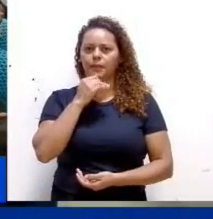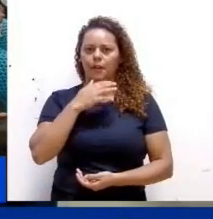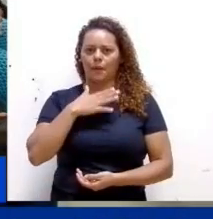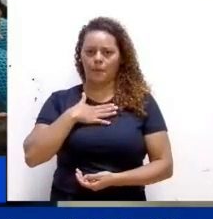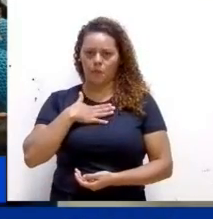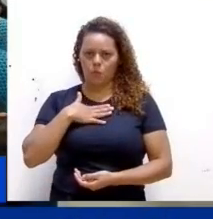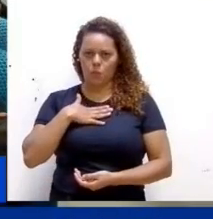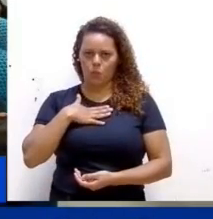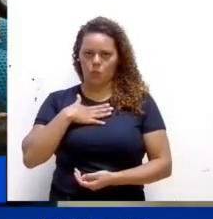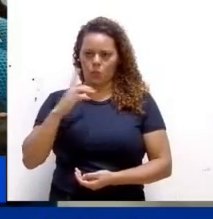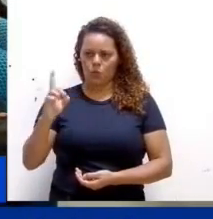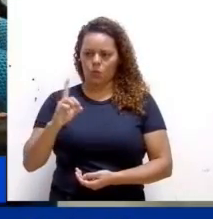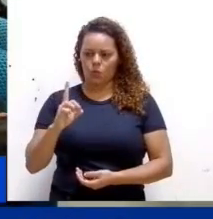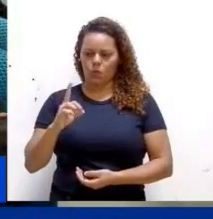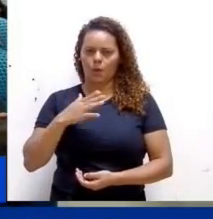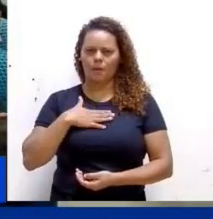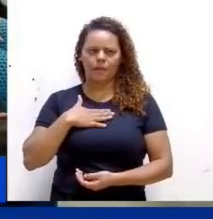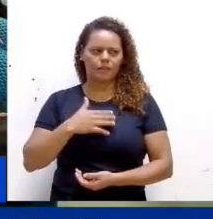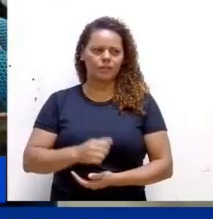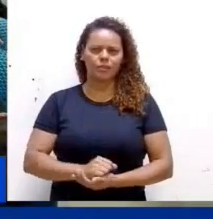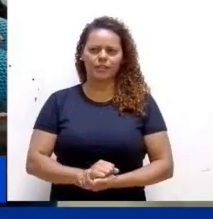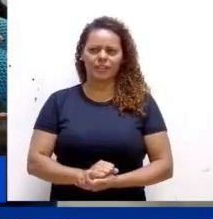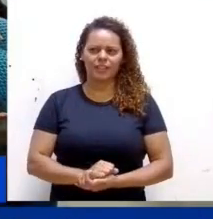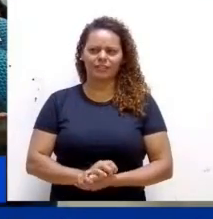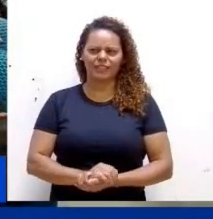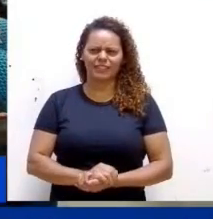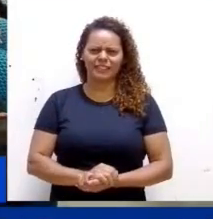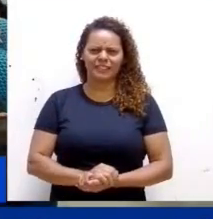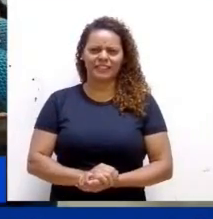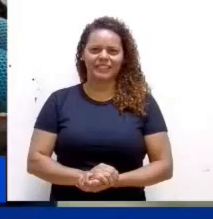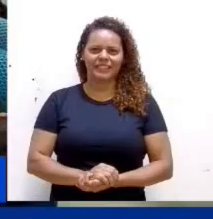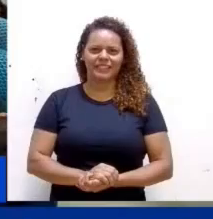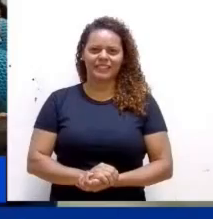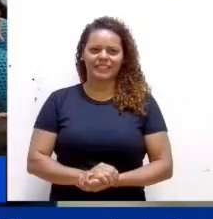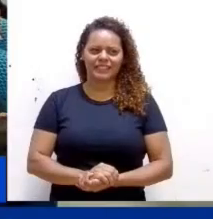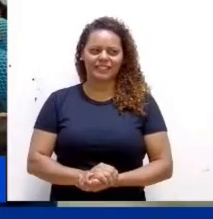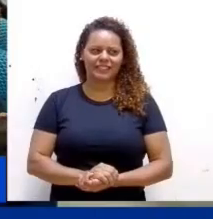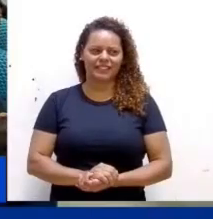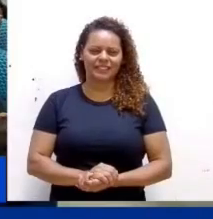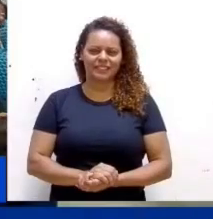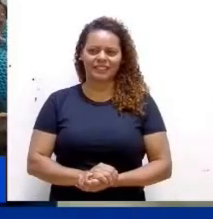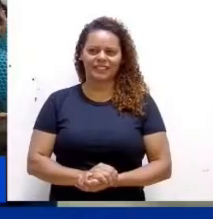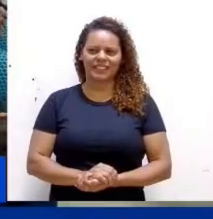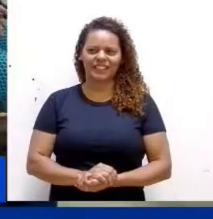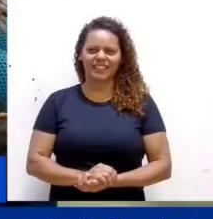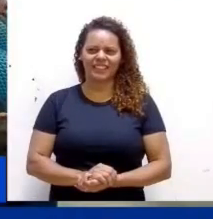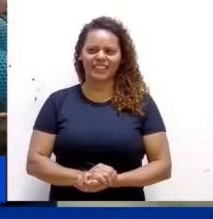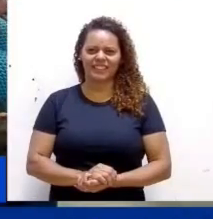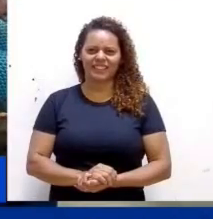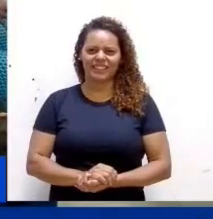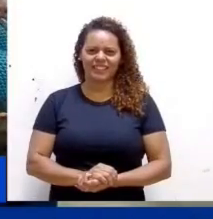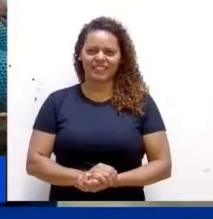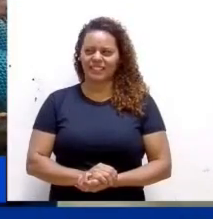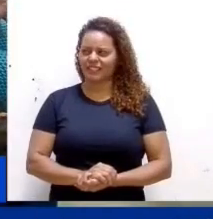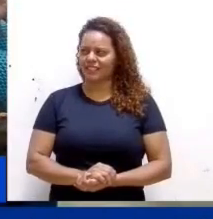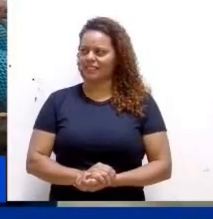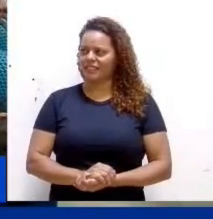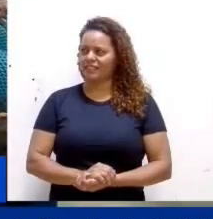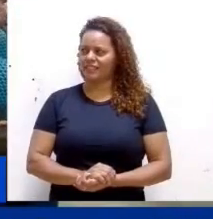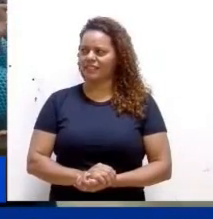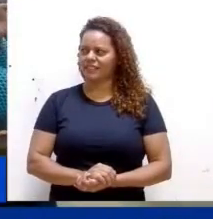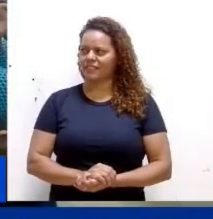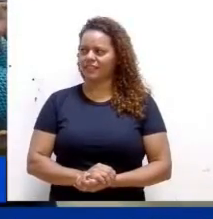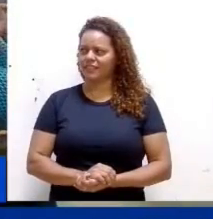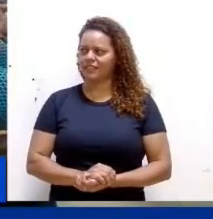eu conhecer ele, que eu já tinha, eu não posso dividir com ele. Né? O que eu vou dividir com ele, o que a gente construiu já junto, a